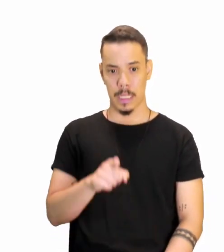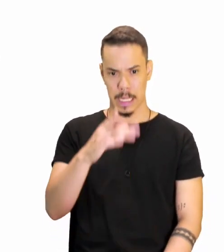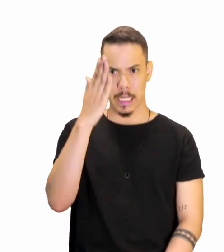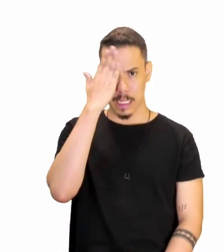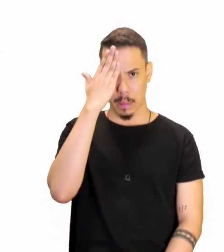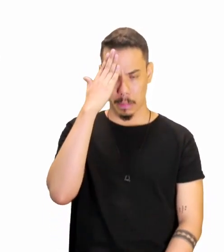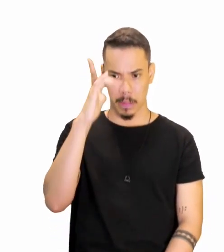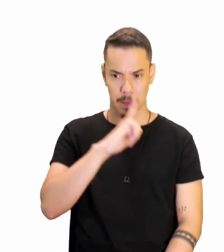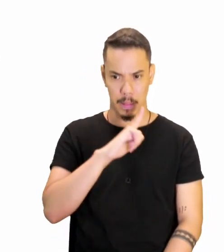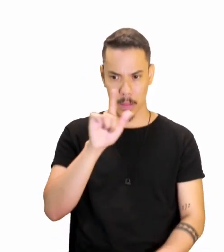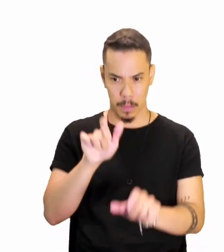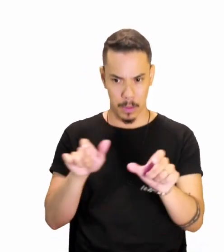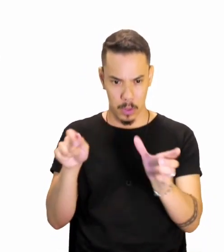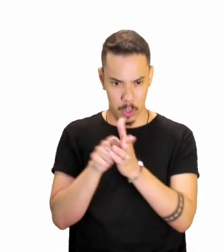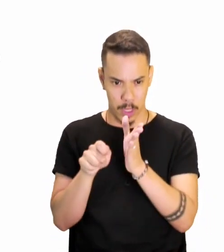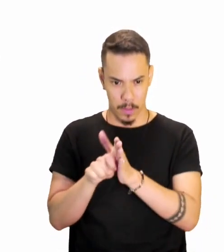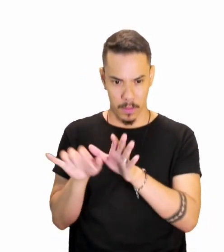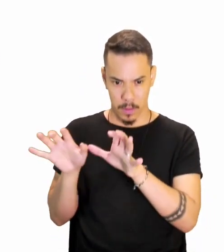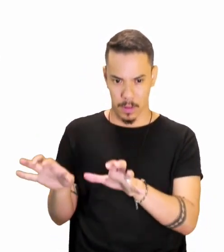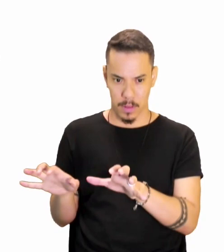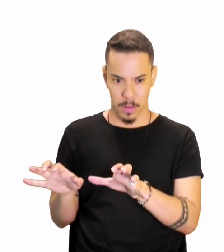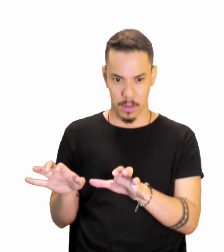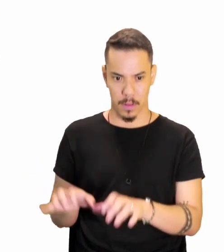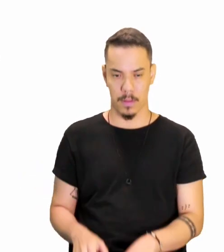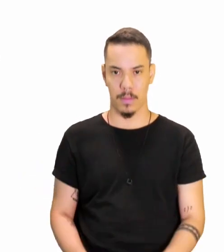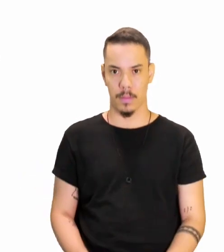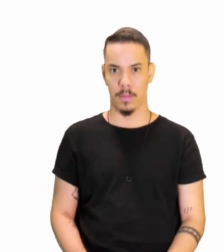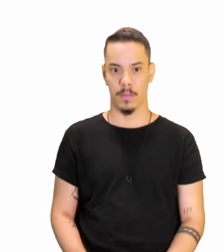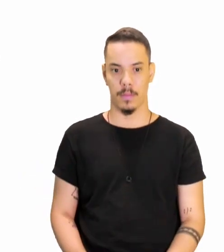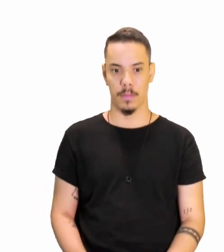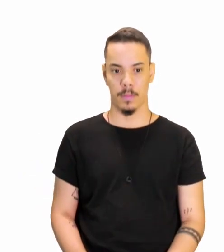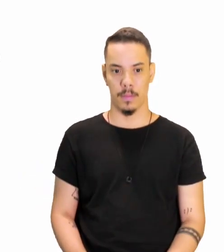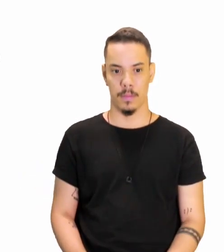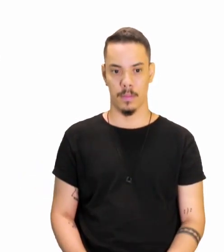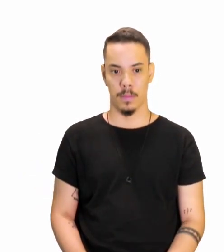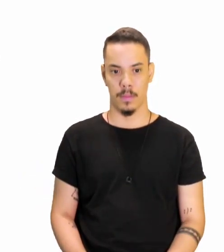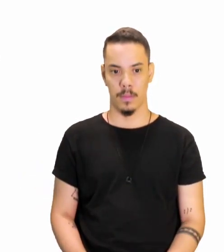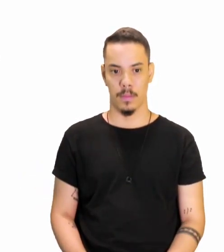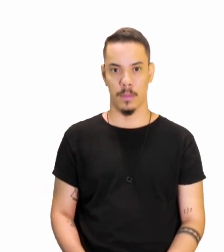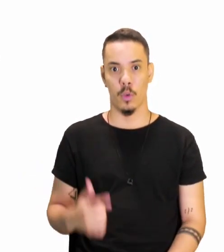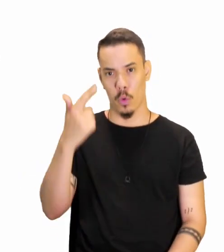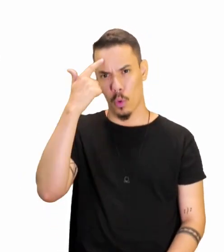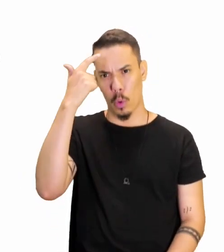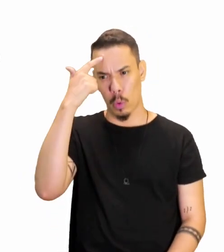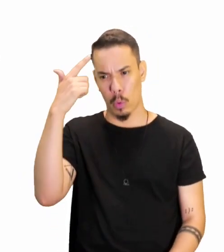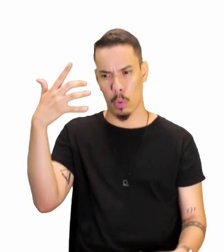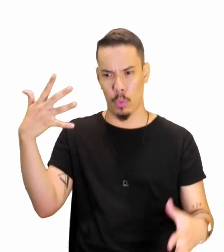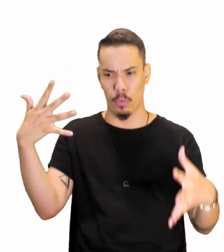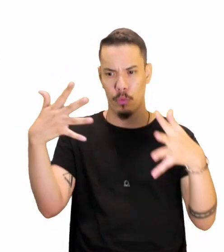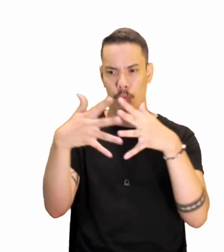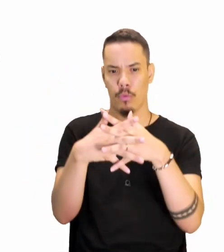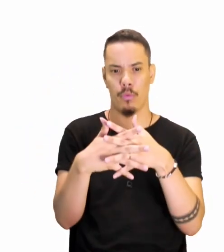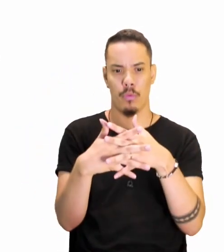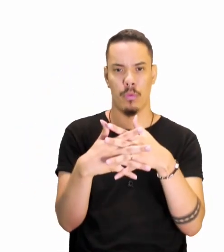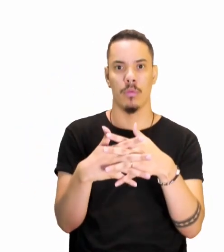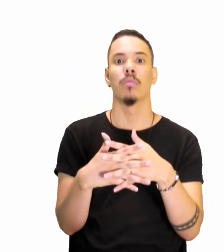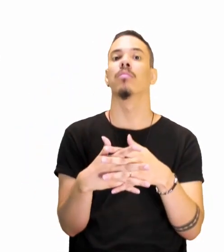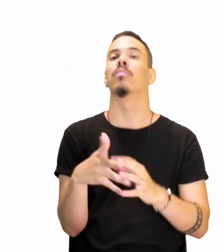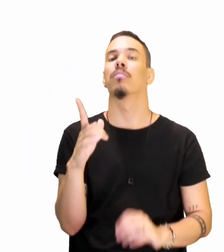pessoas que querem escrever assim, ó, compram, só que acabam confundindo, escreve